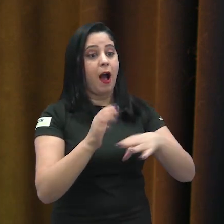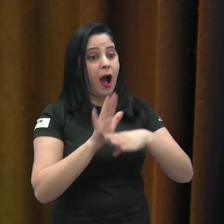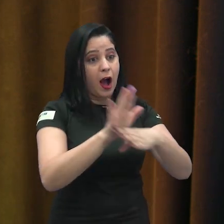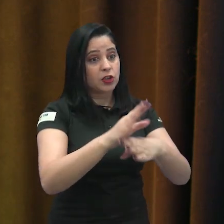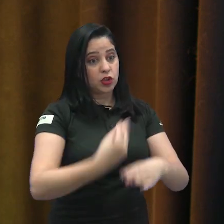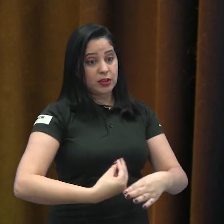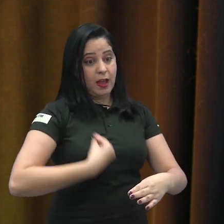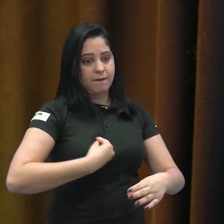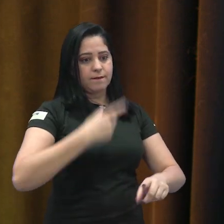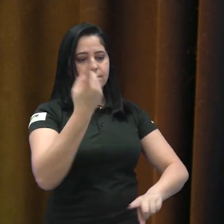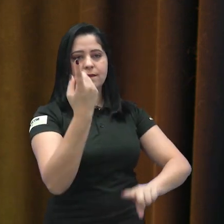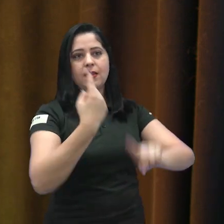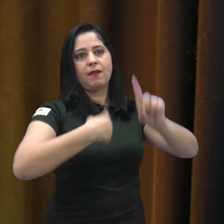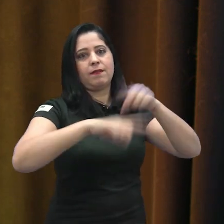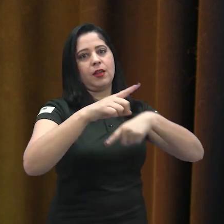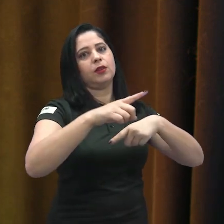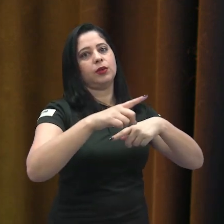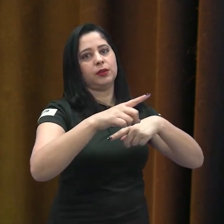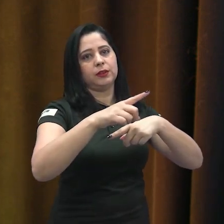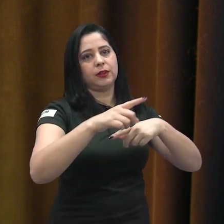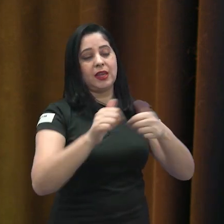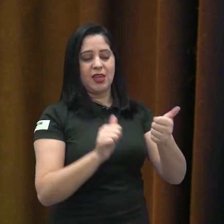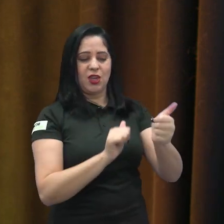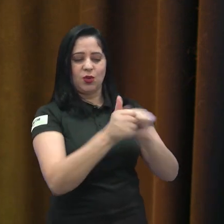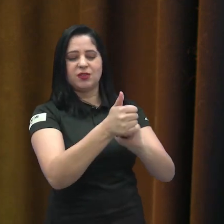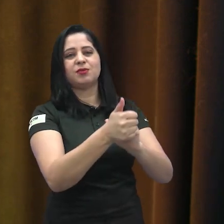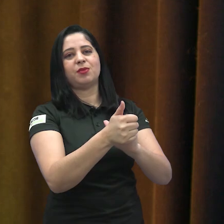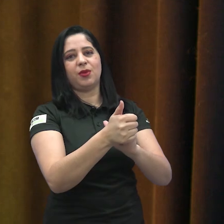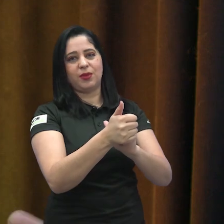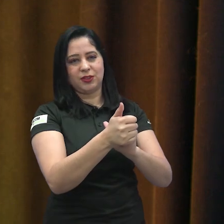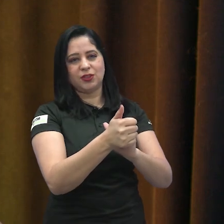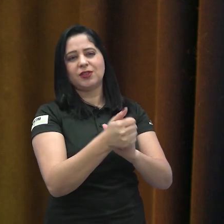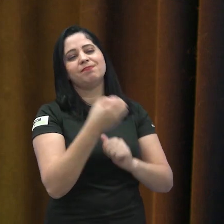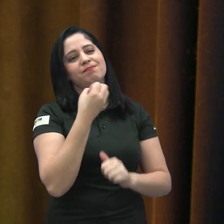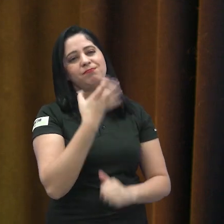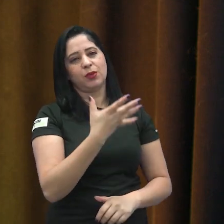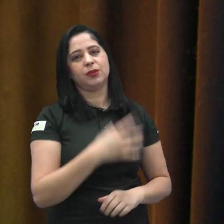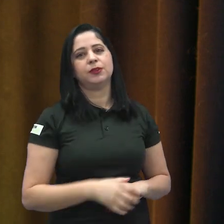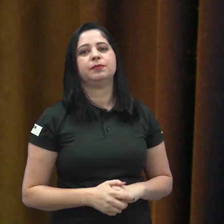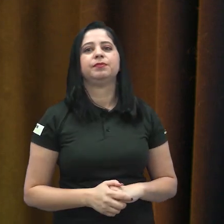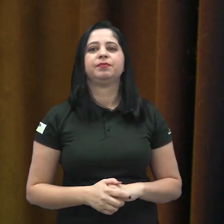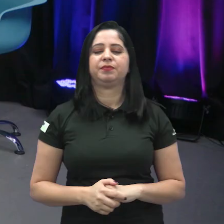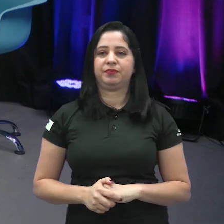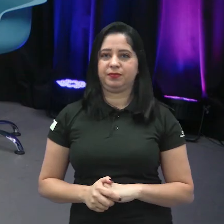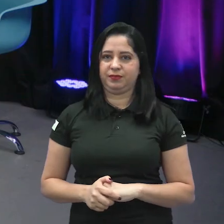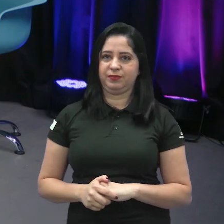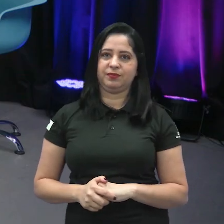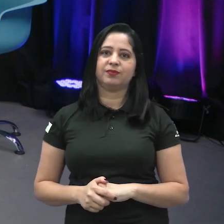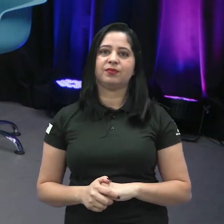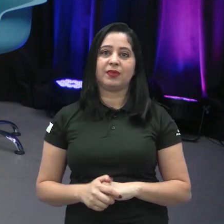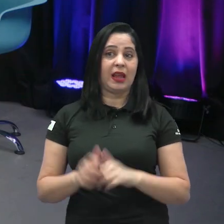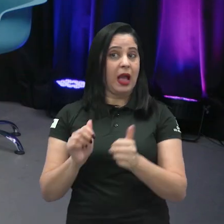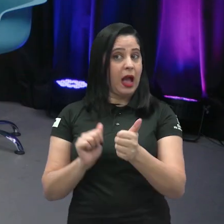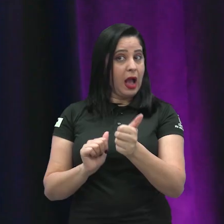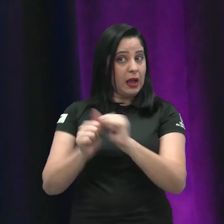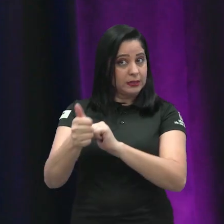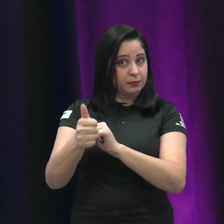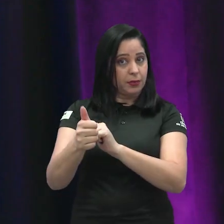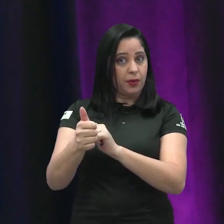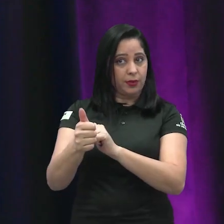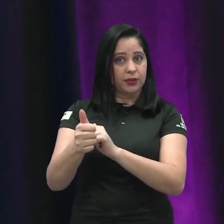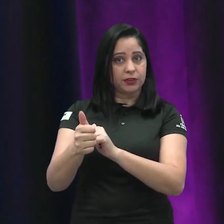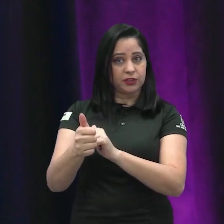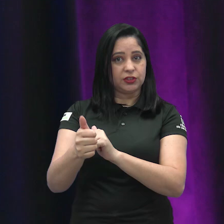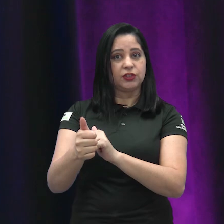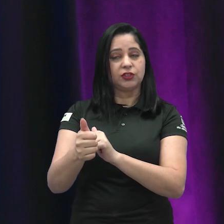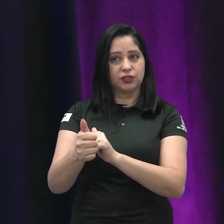dele como no social, faz a diferença. E o esporte traz muito disso. Ou seja, a relação do esporte na